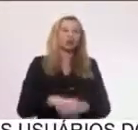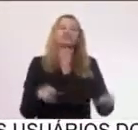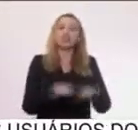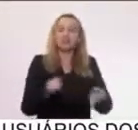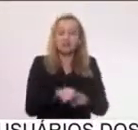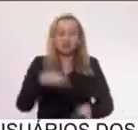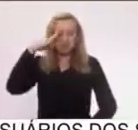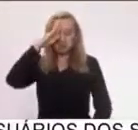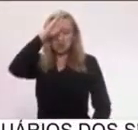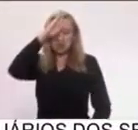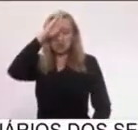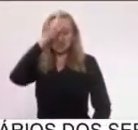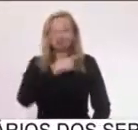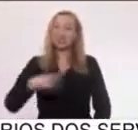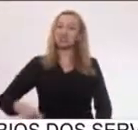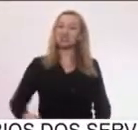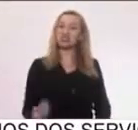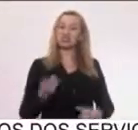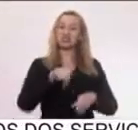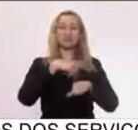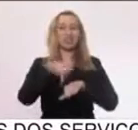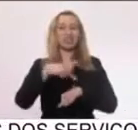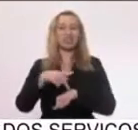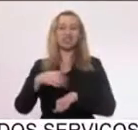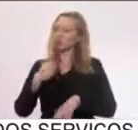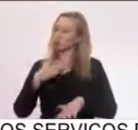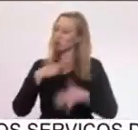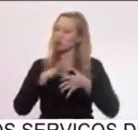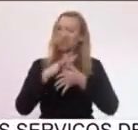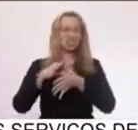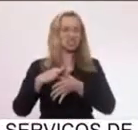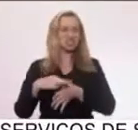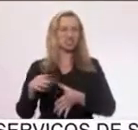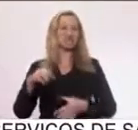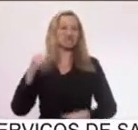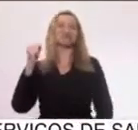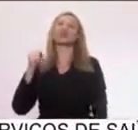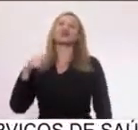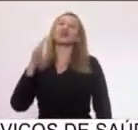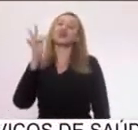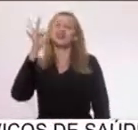Bolsonaro a presidir esse país, o que levou o meu líder político, Flávio